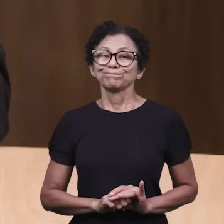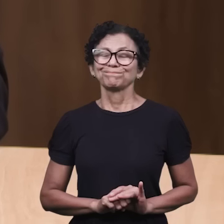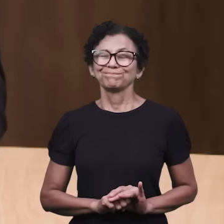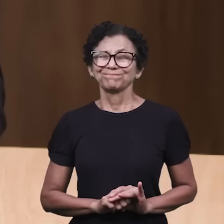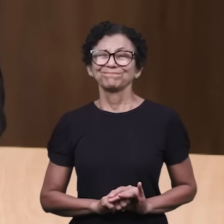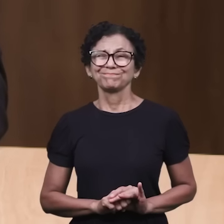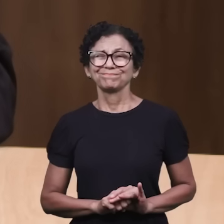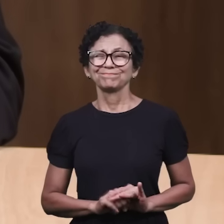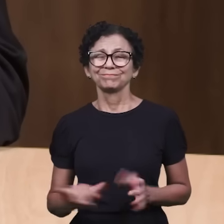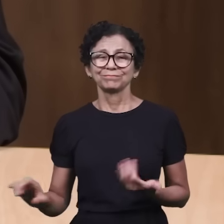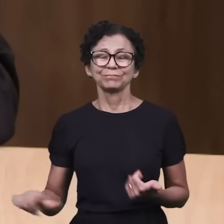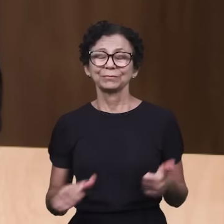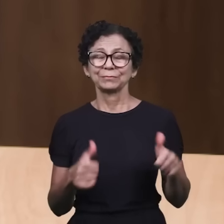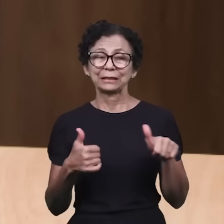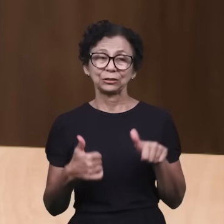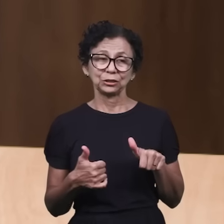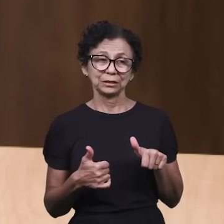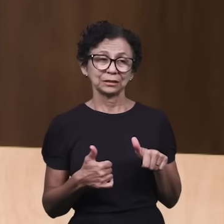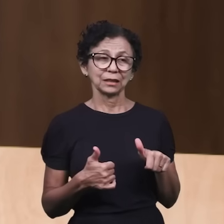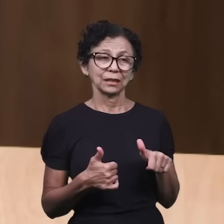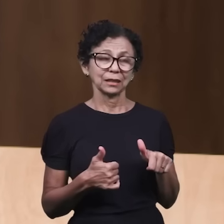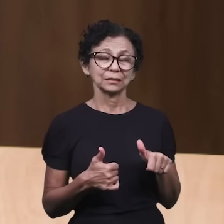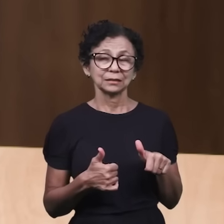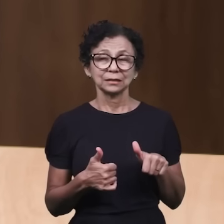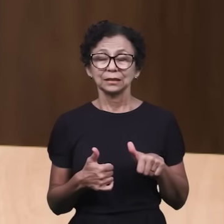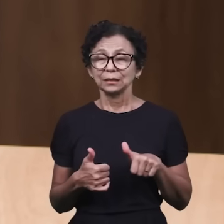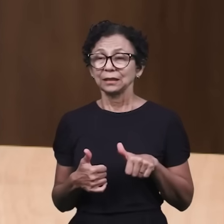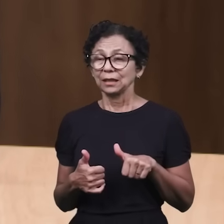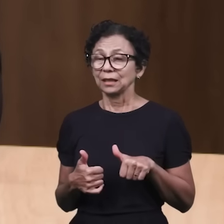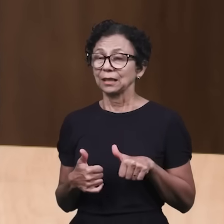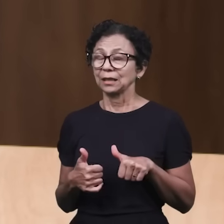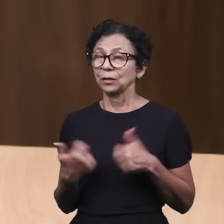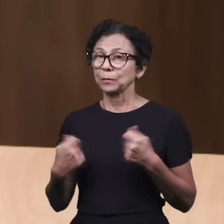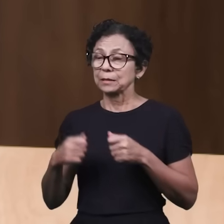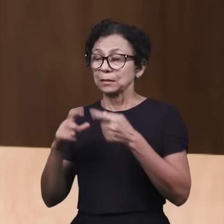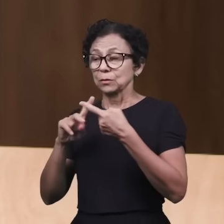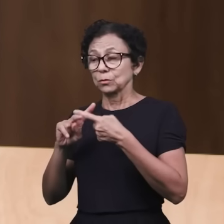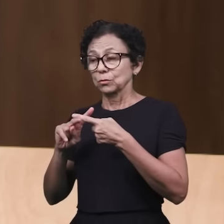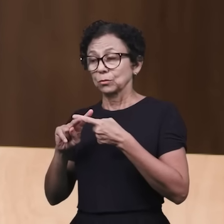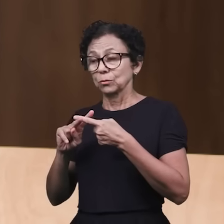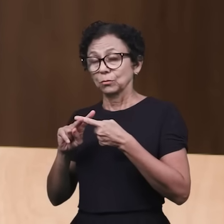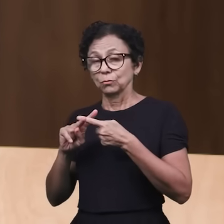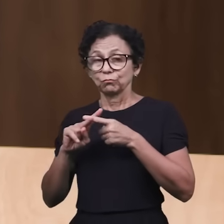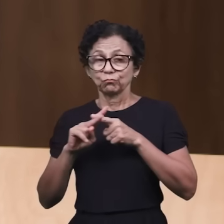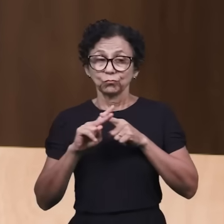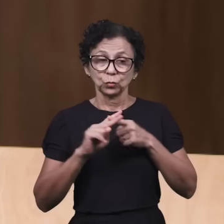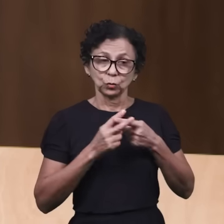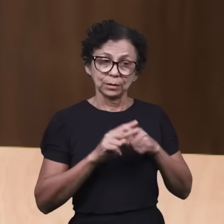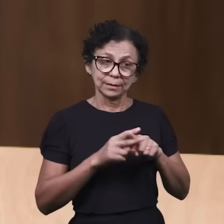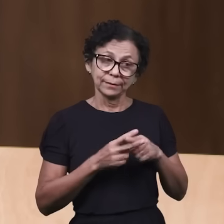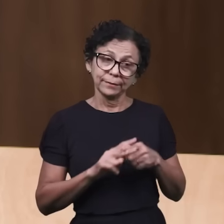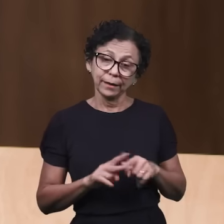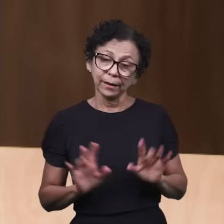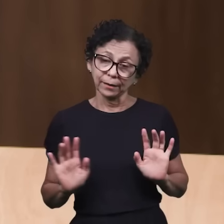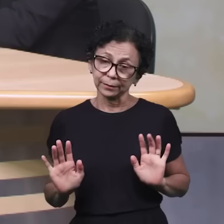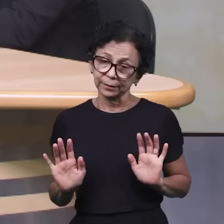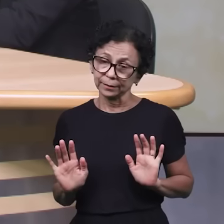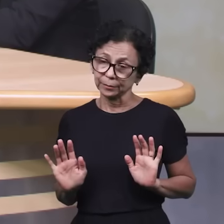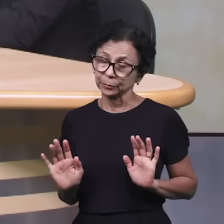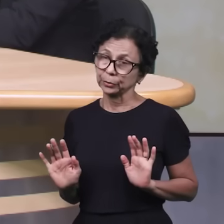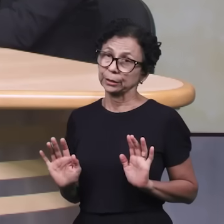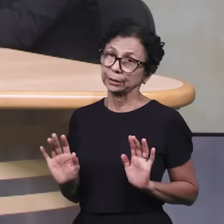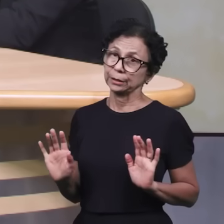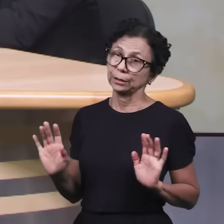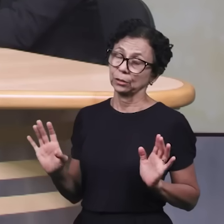batismo eu sou uma nova criatura, não é? Como a Bíblia fala, sepultados no batismo e tal, é diferente. Isso mesmo.